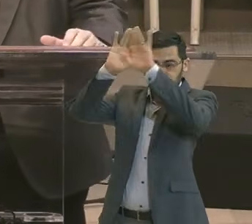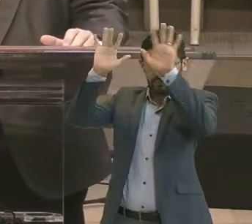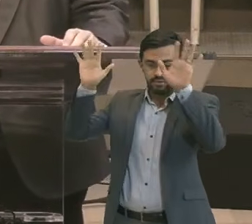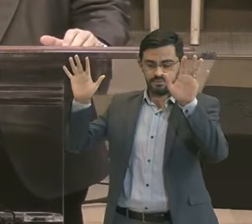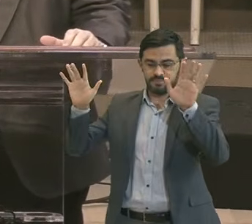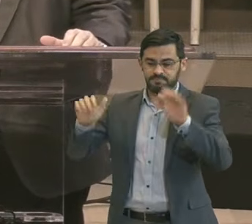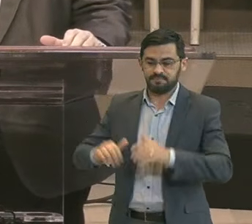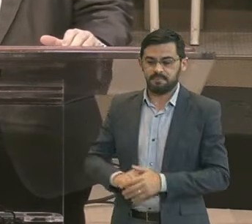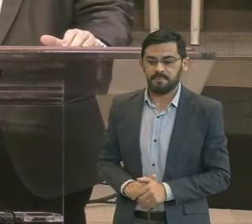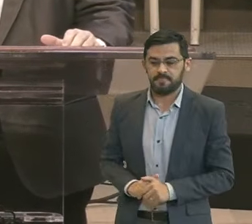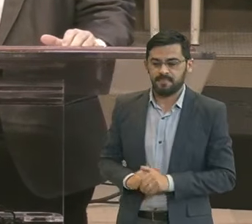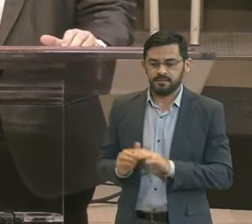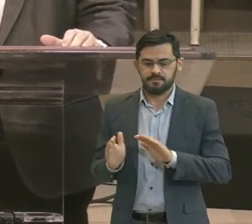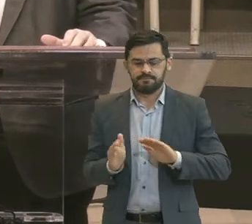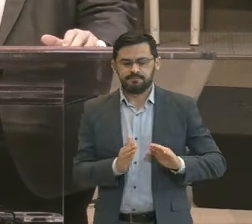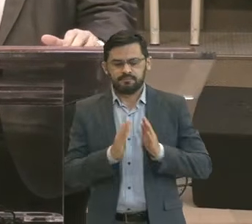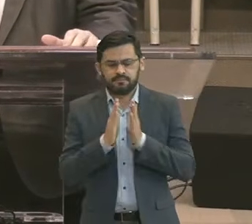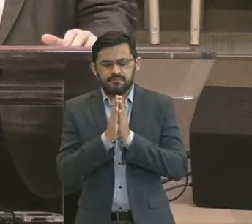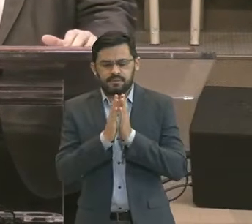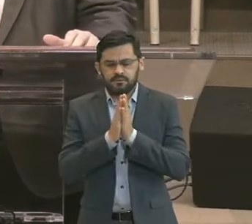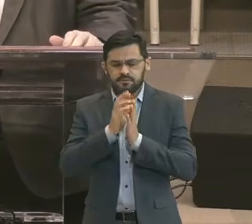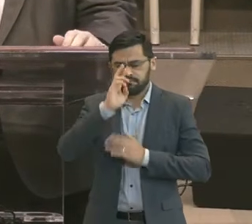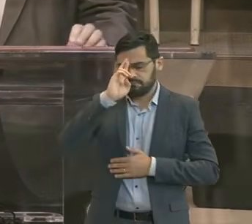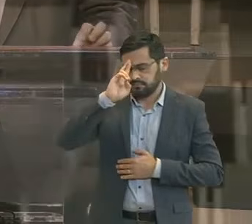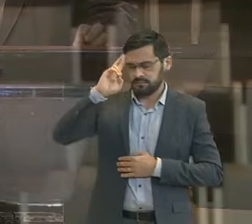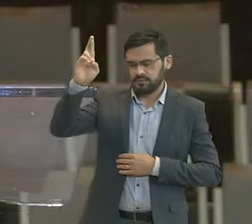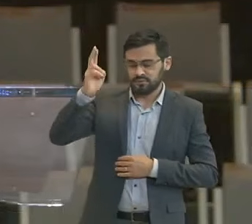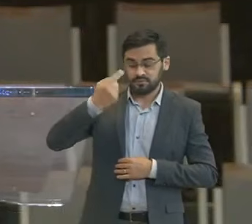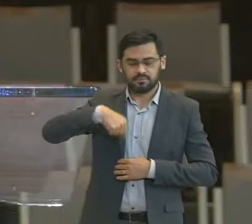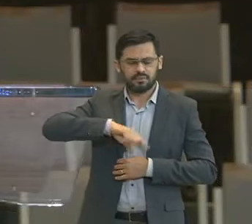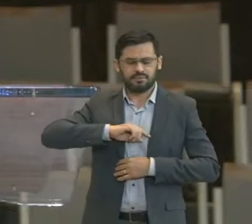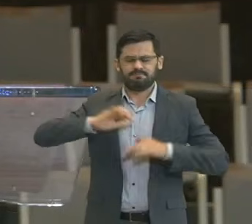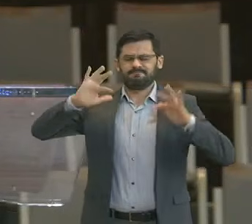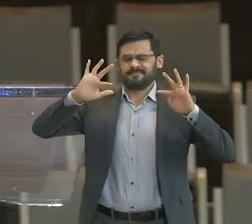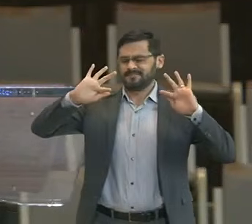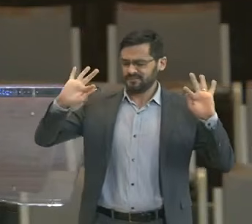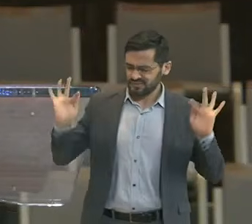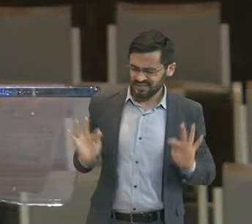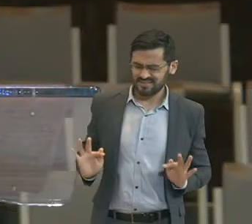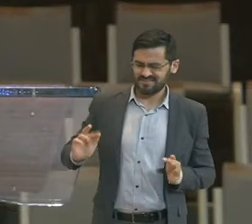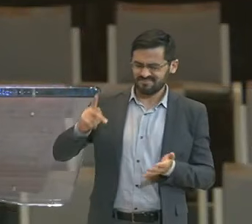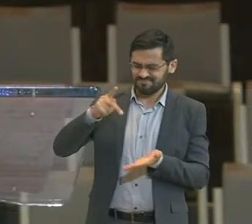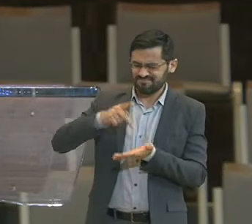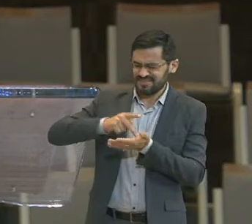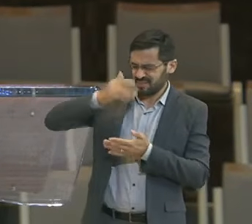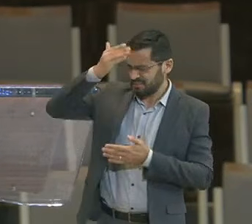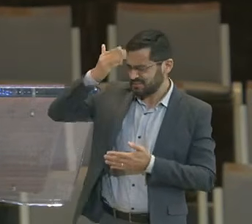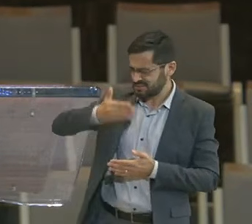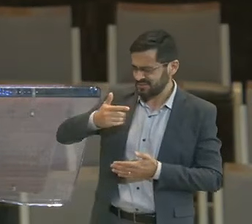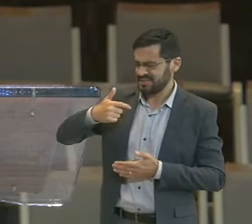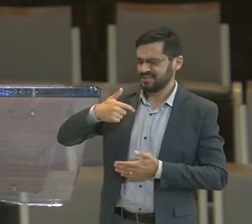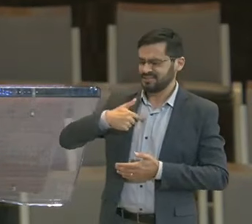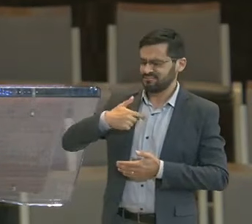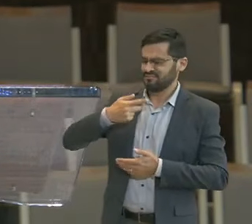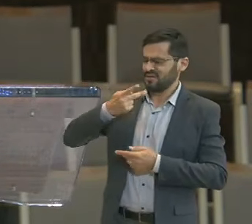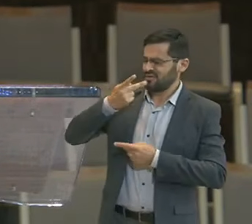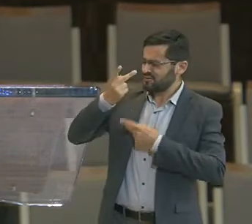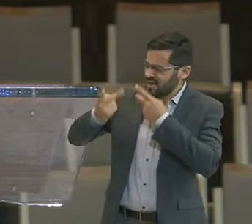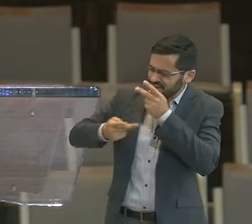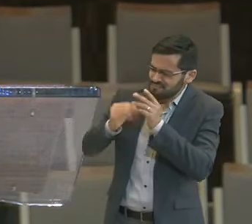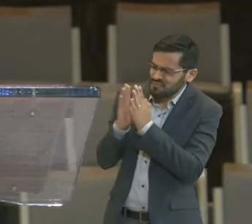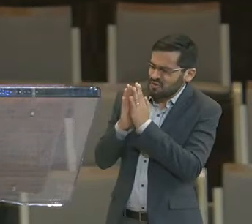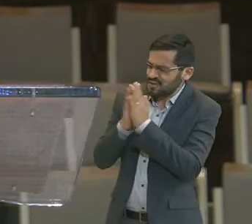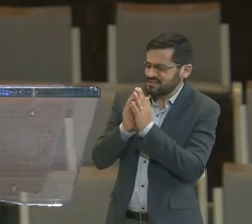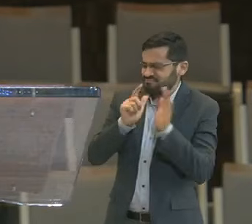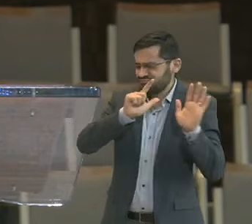glorificado. Querido Senhor, nós estamos tão felizes na Tua presença. Eu te falei tanto disso essa